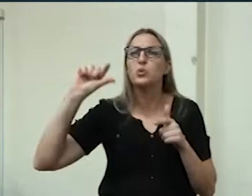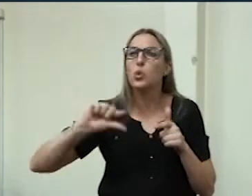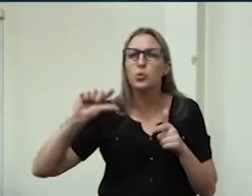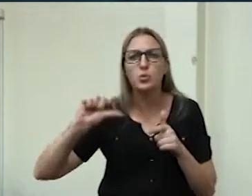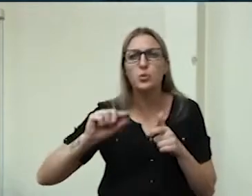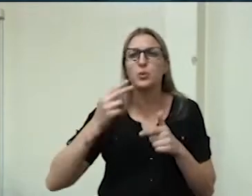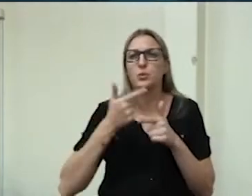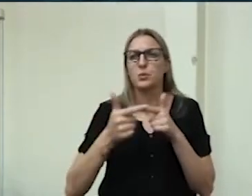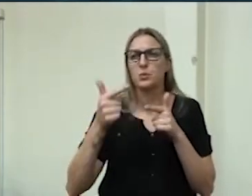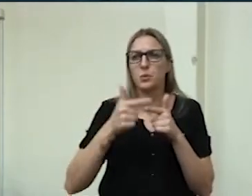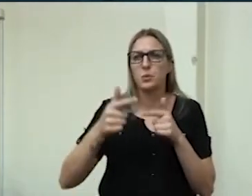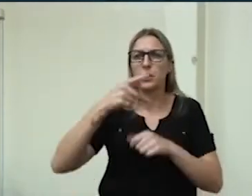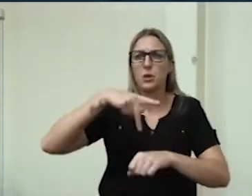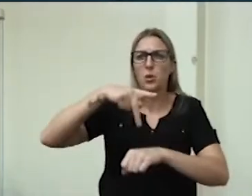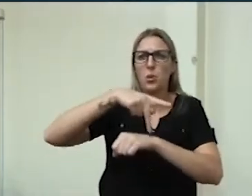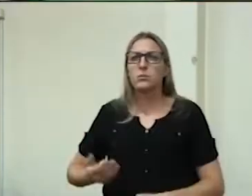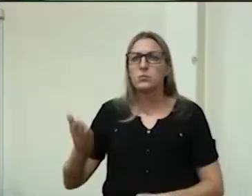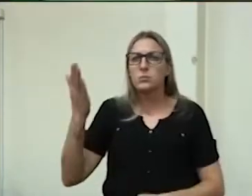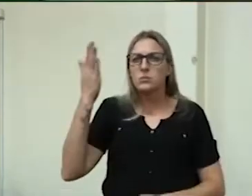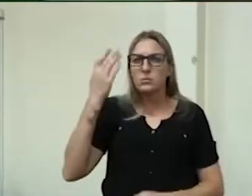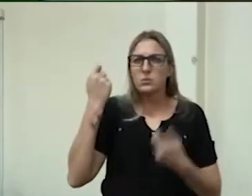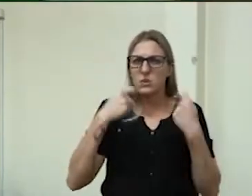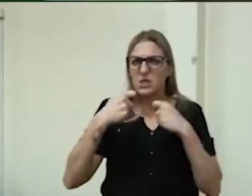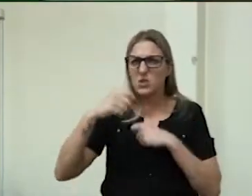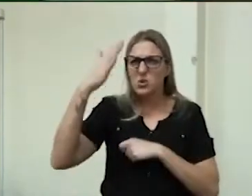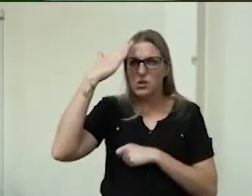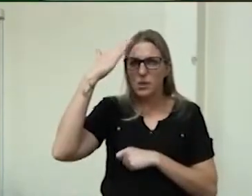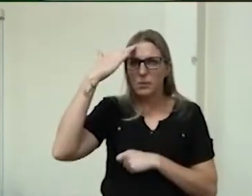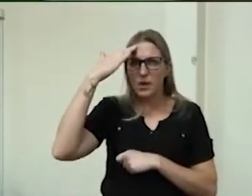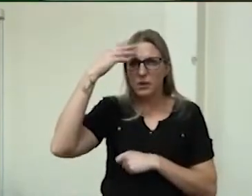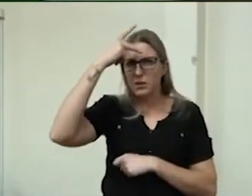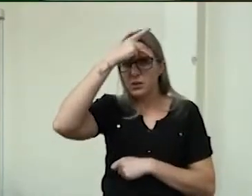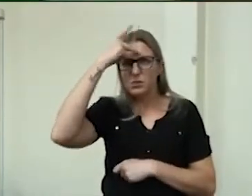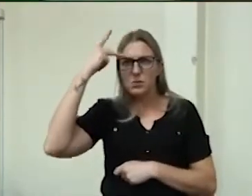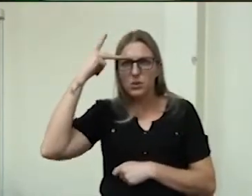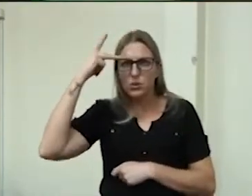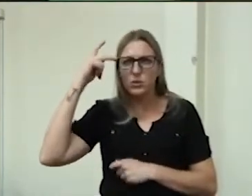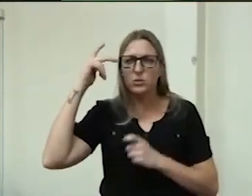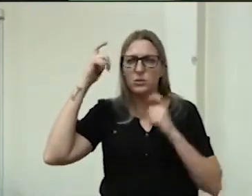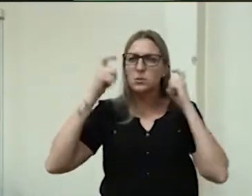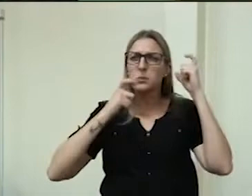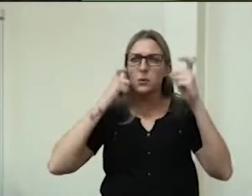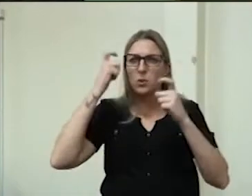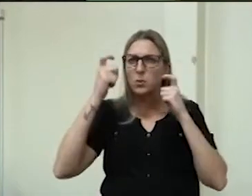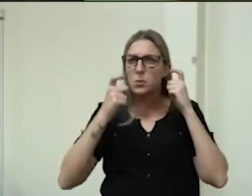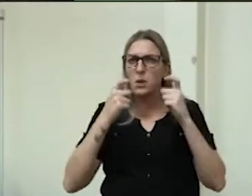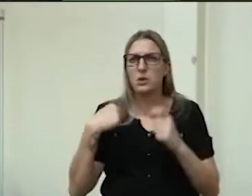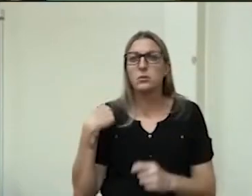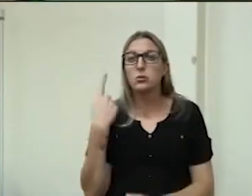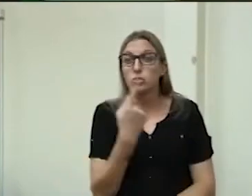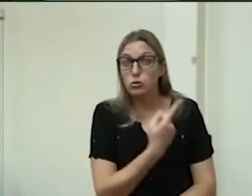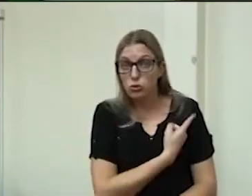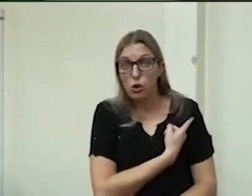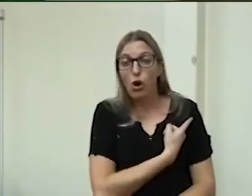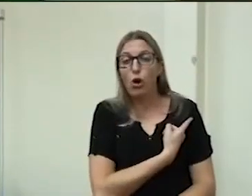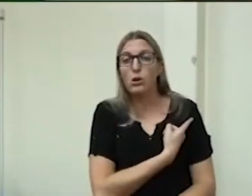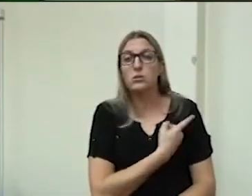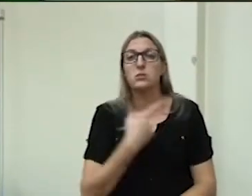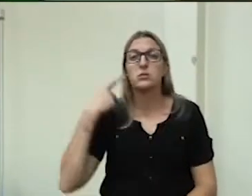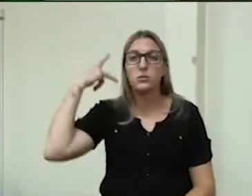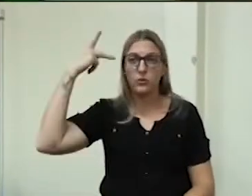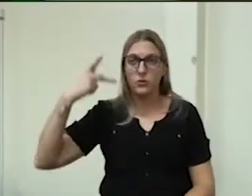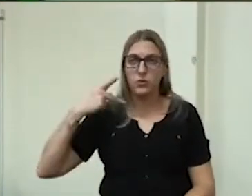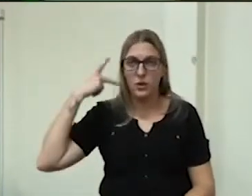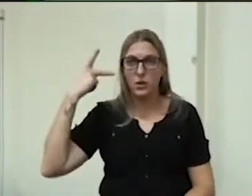problemas que o país enfrenta. Mas nós, enquanto legisladores, Nós precisamos, e aqui, como disse o